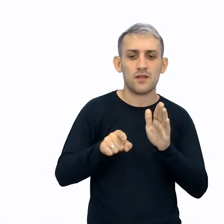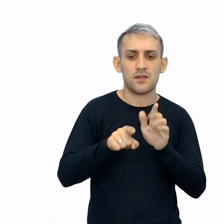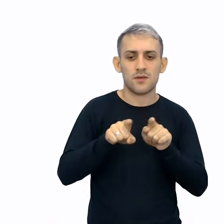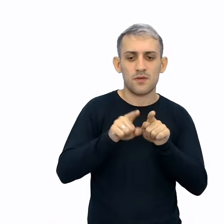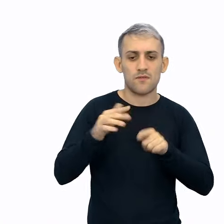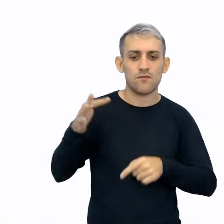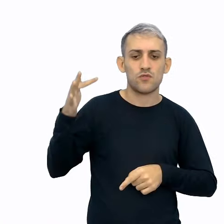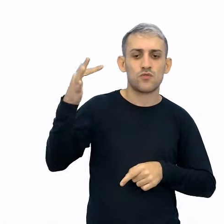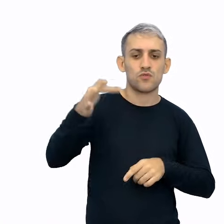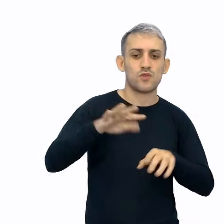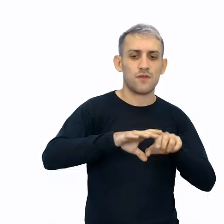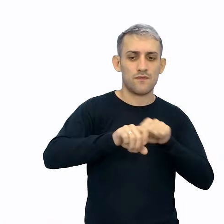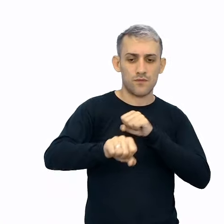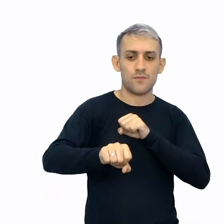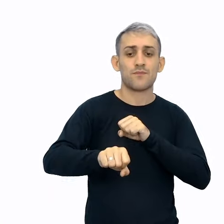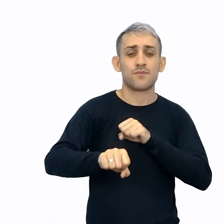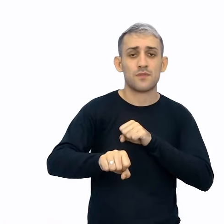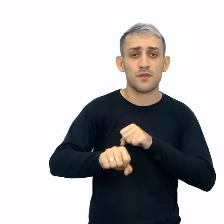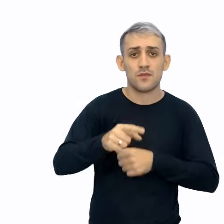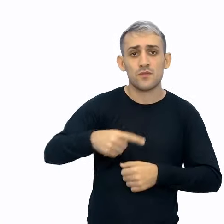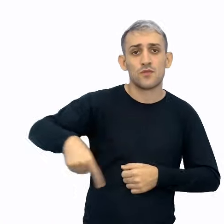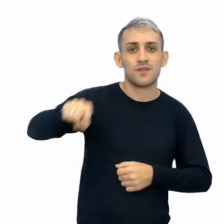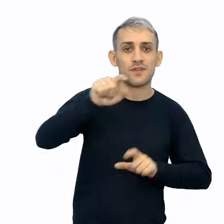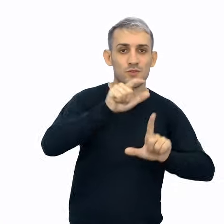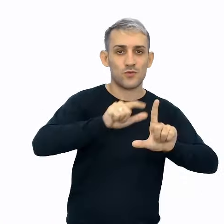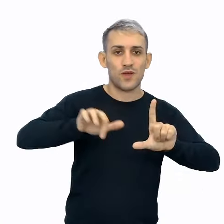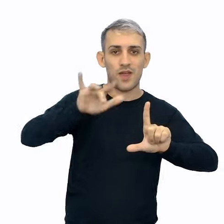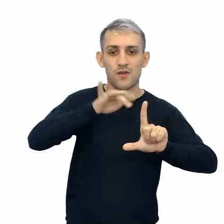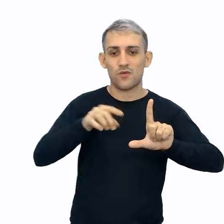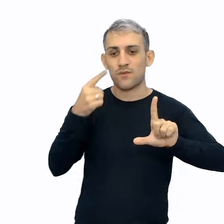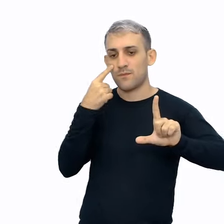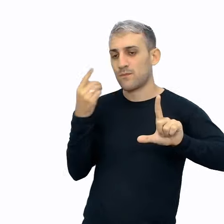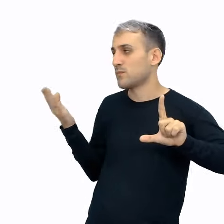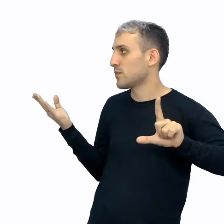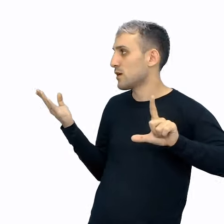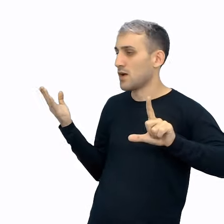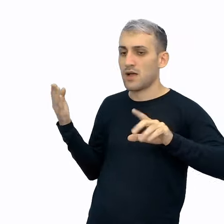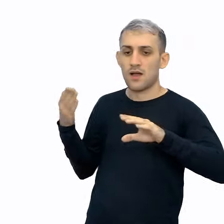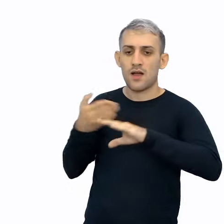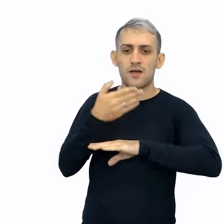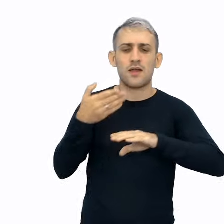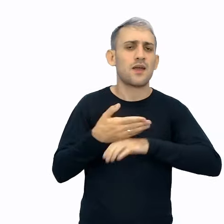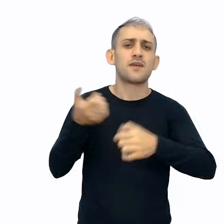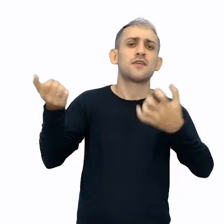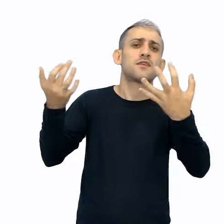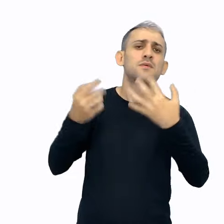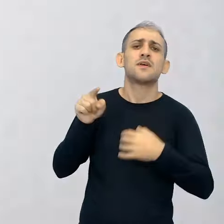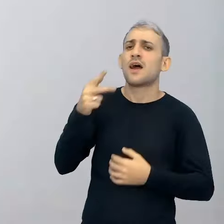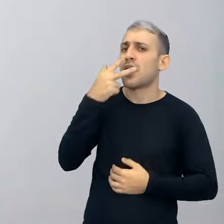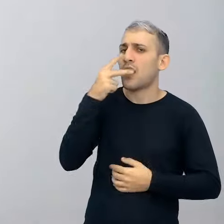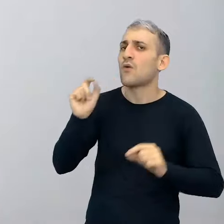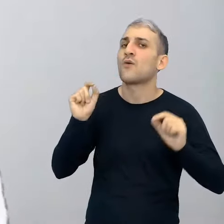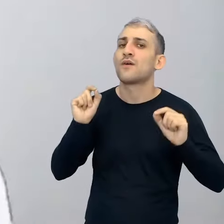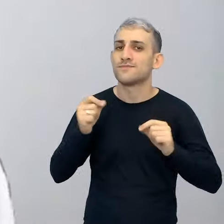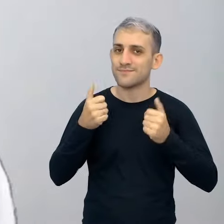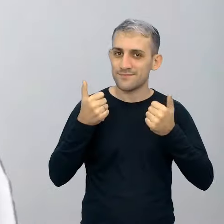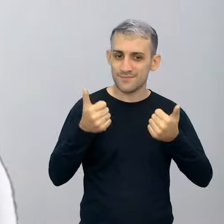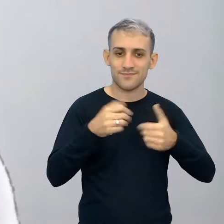formativas então acessem o QR Code e conta lá para a gente o que vocês acharam tá bom